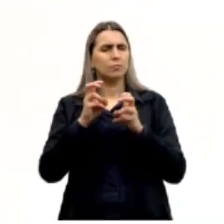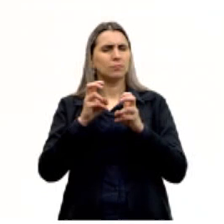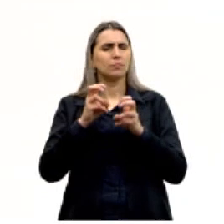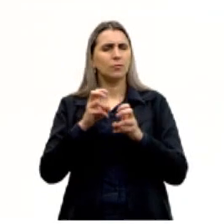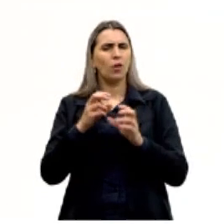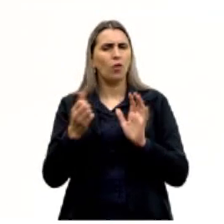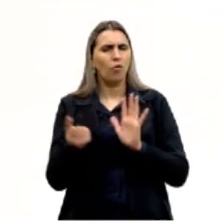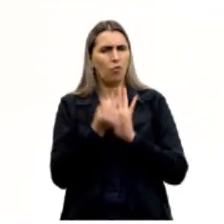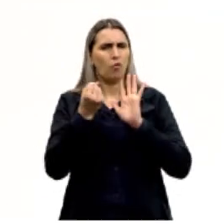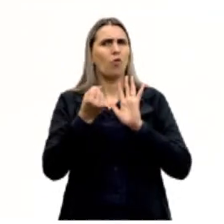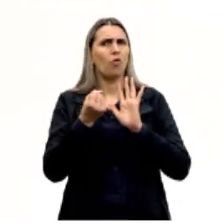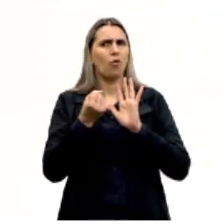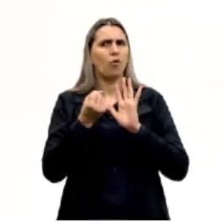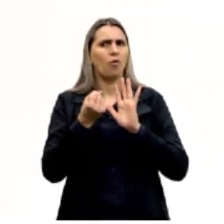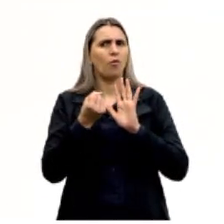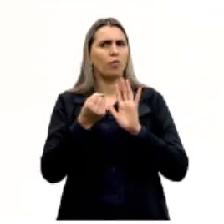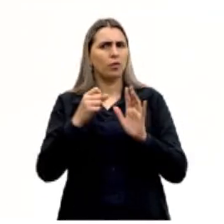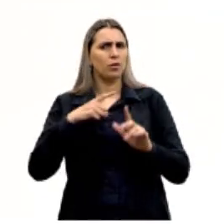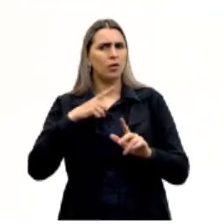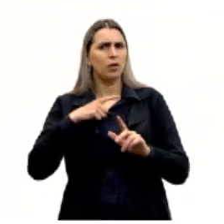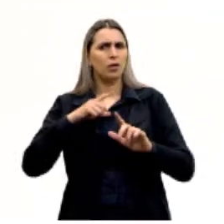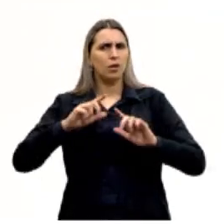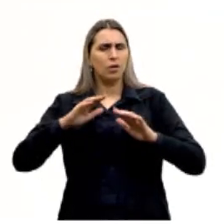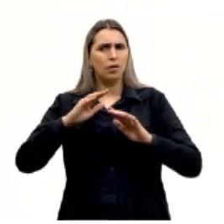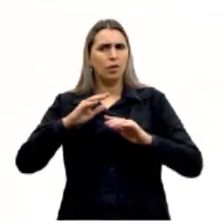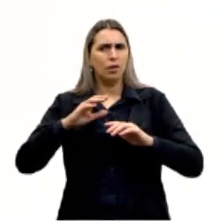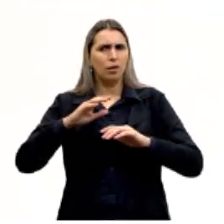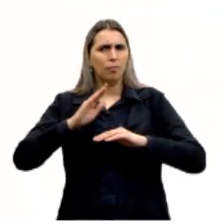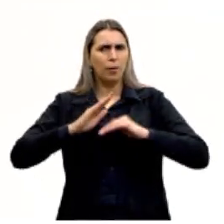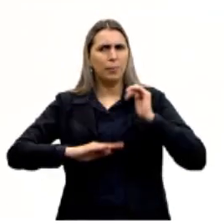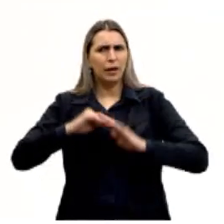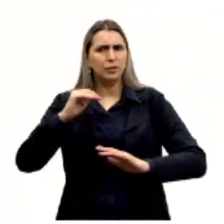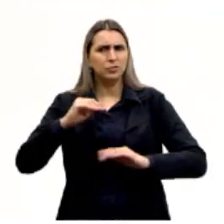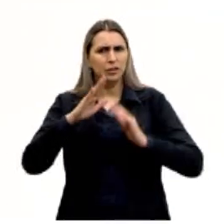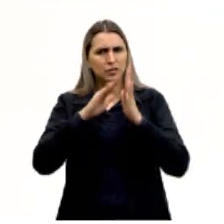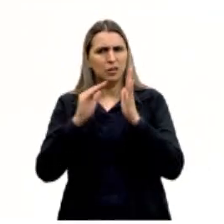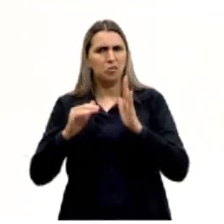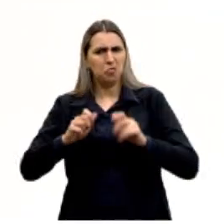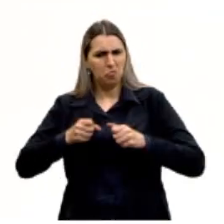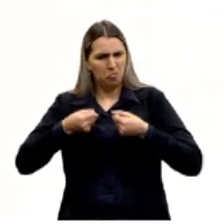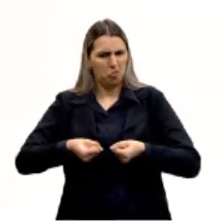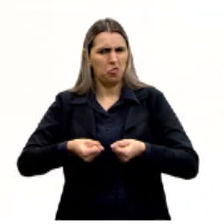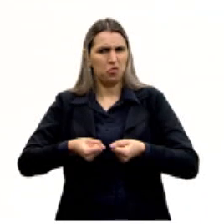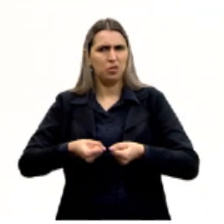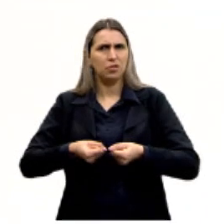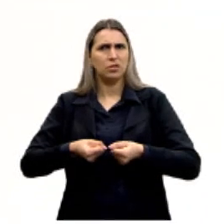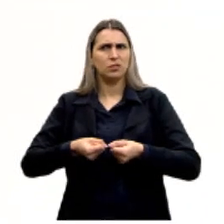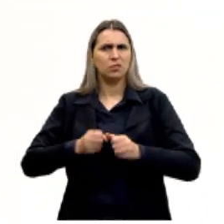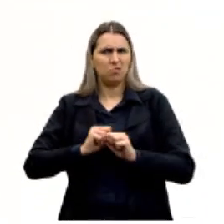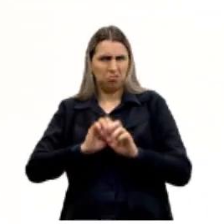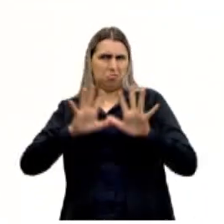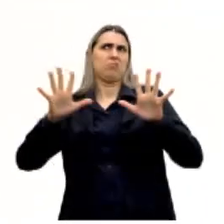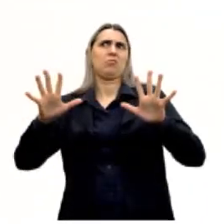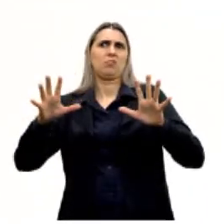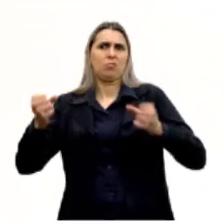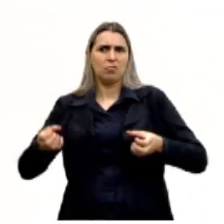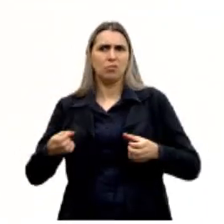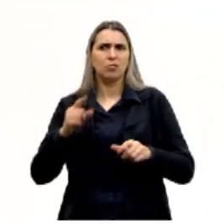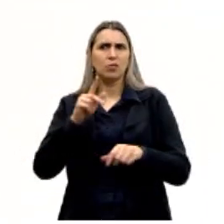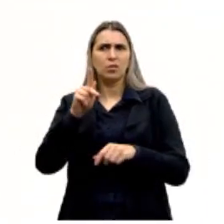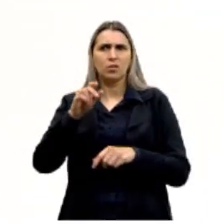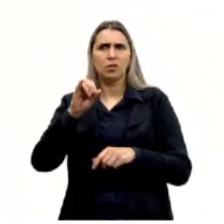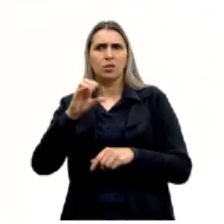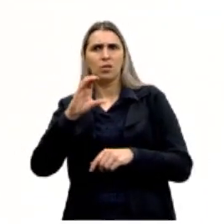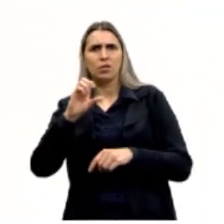acentuadissima as tendências para uma atitude estética forçada no sentido das extravagâncias de Picasso